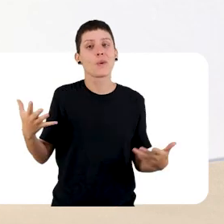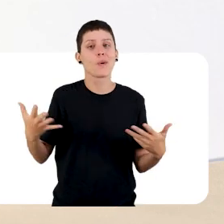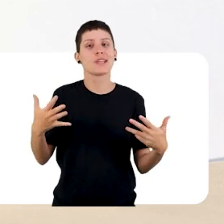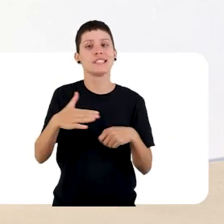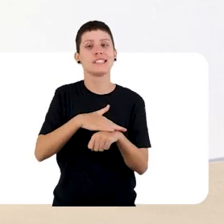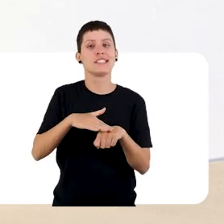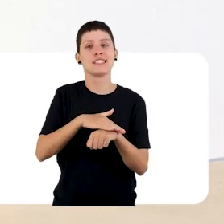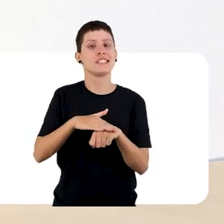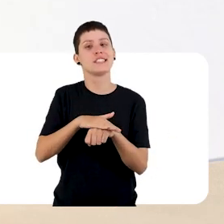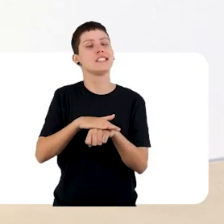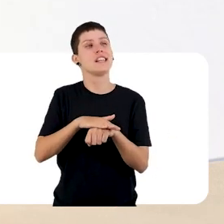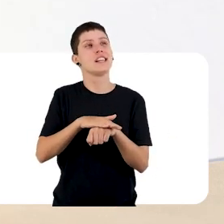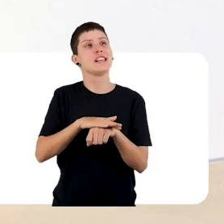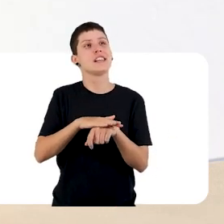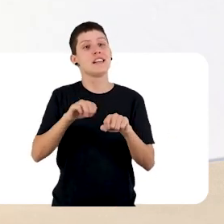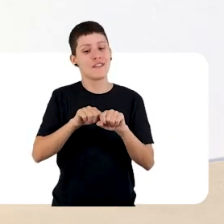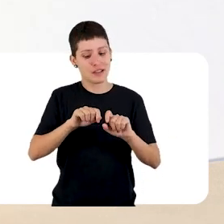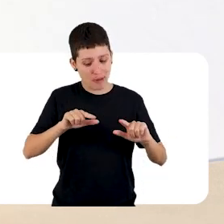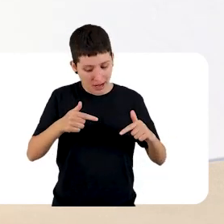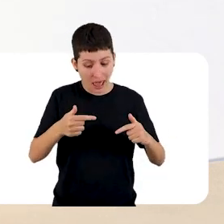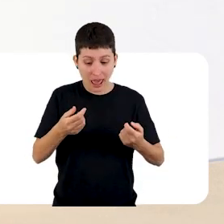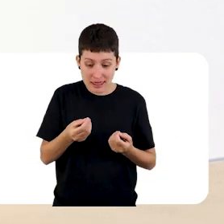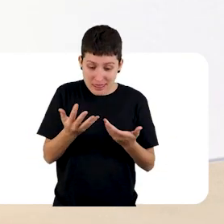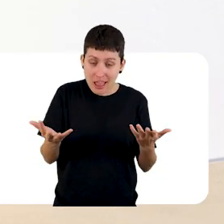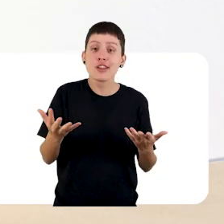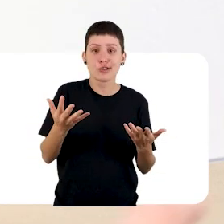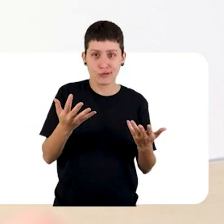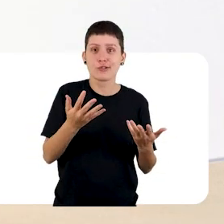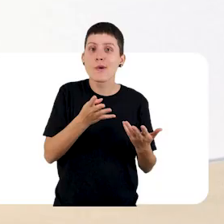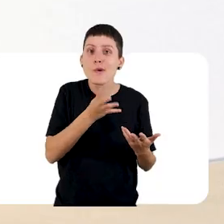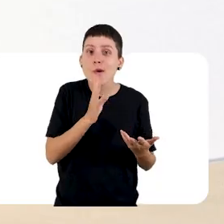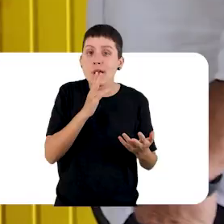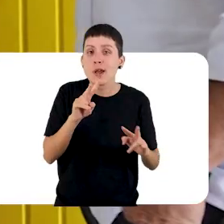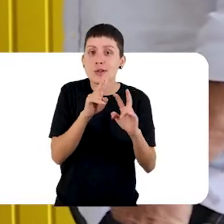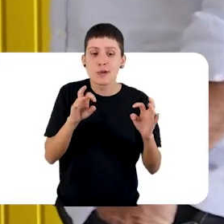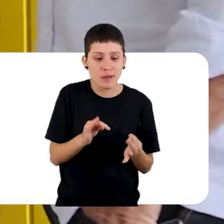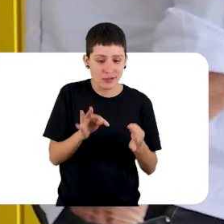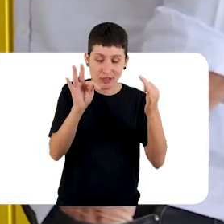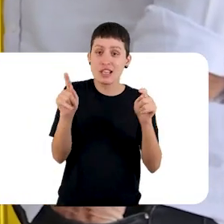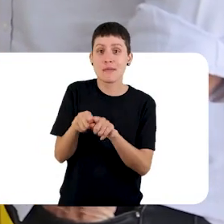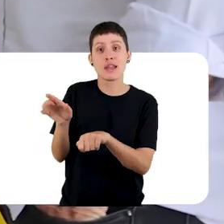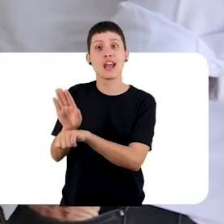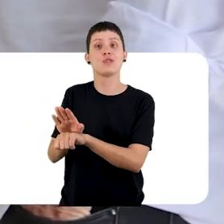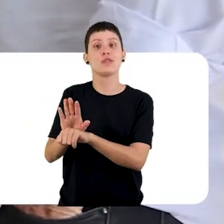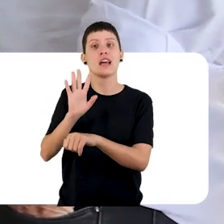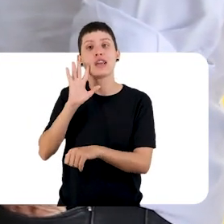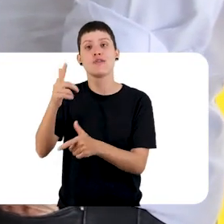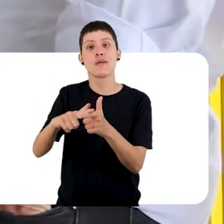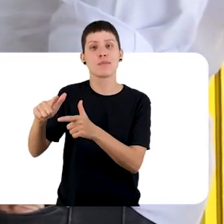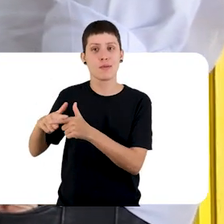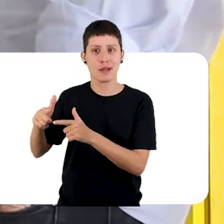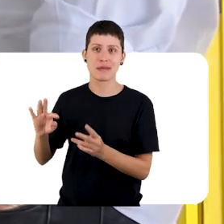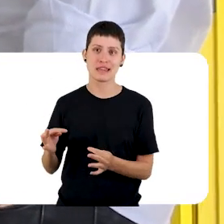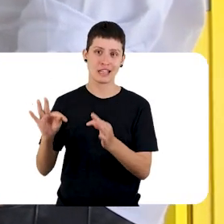hoje dando acesso ao ensino tecnológico e resolvendo um problema forte das empresas de tecnologia também. Eu queria te fazer uma